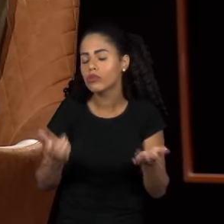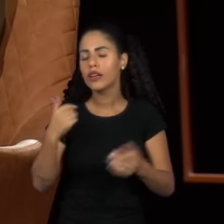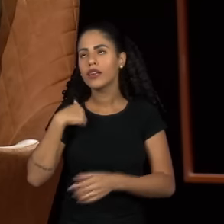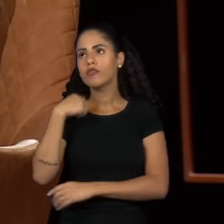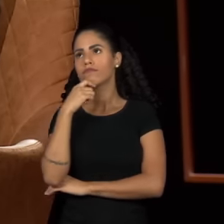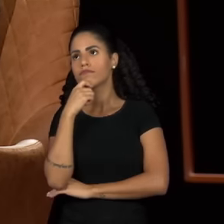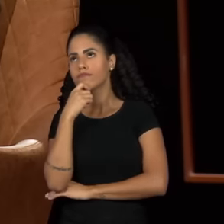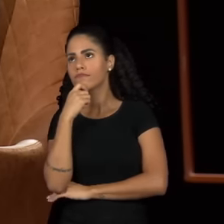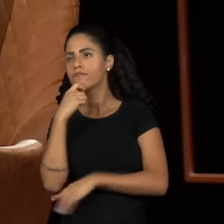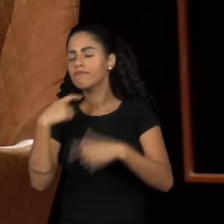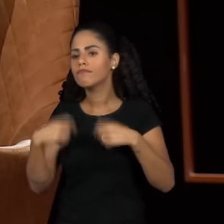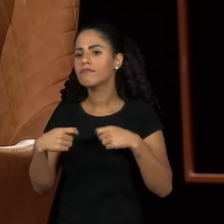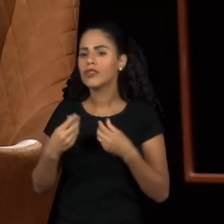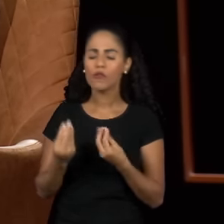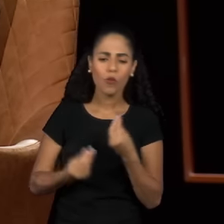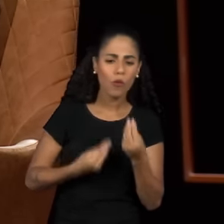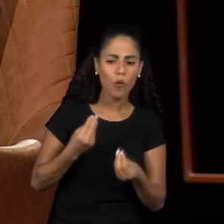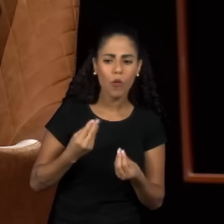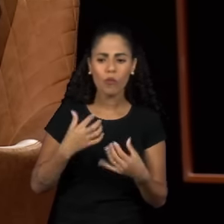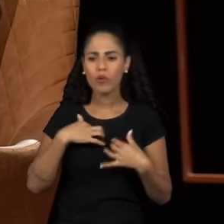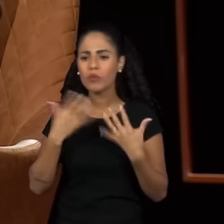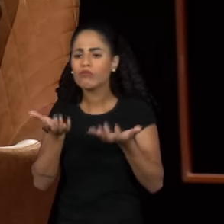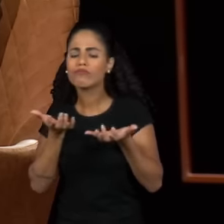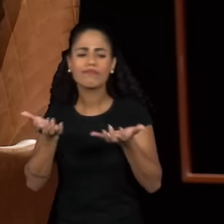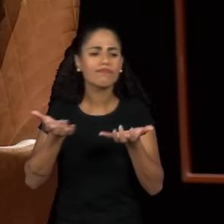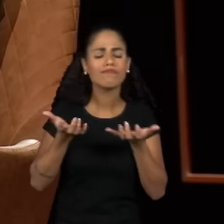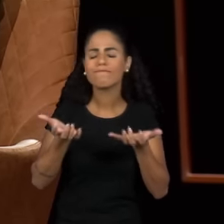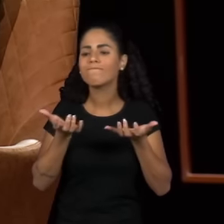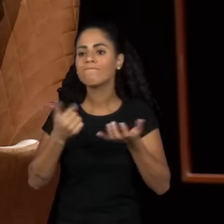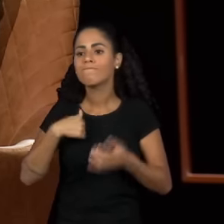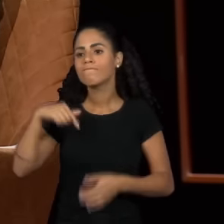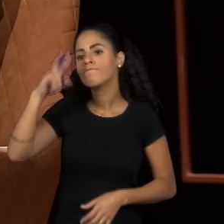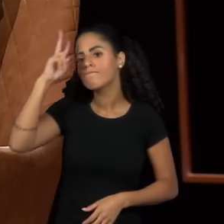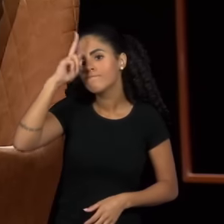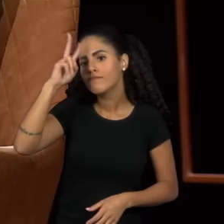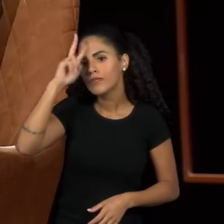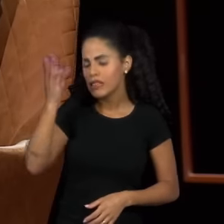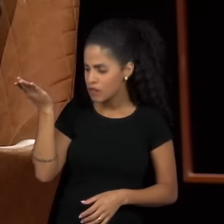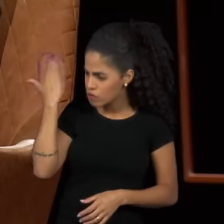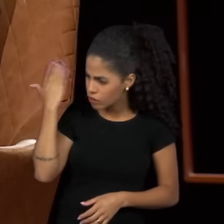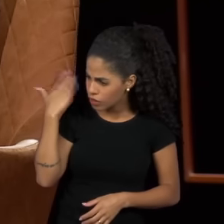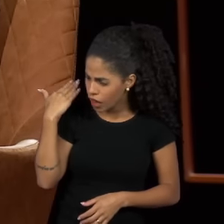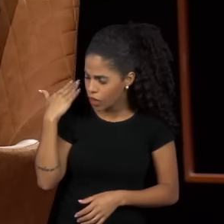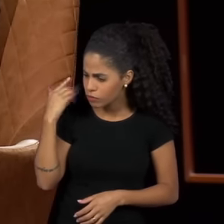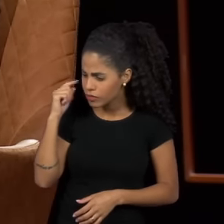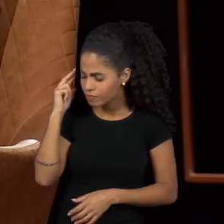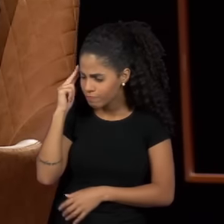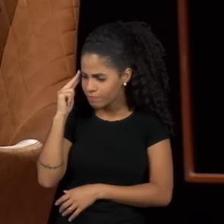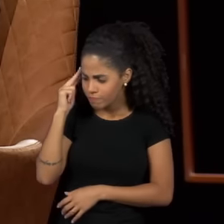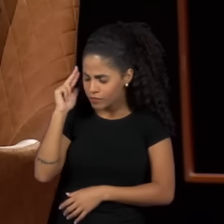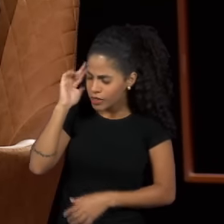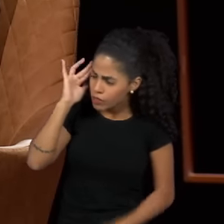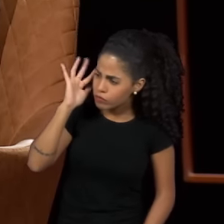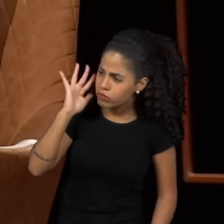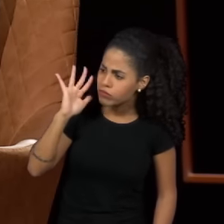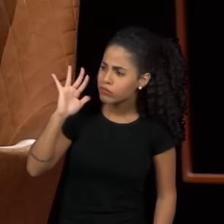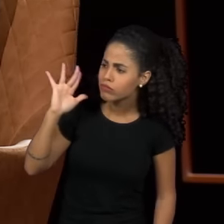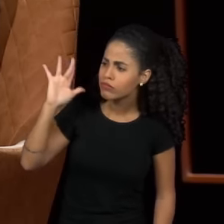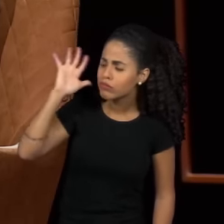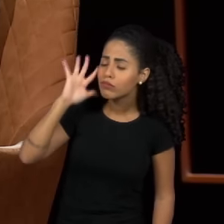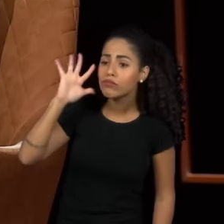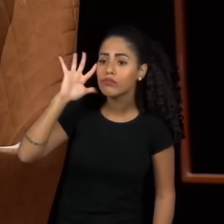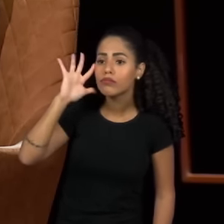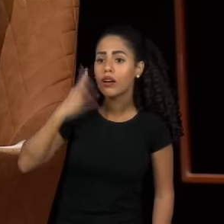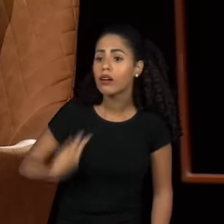necessidade, só que eu não sabia expressar. Porque eu me lembro, assim, de muito pequena, eu já pensando coisas, assim, da